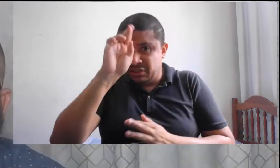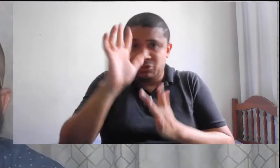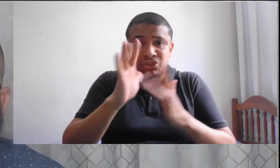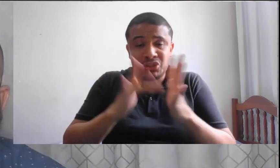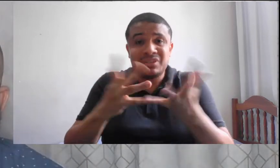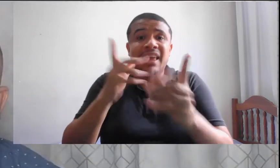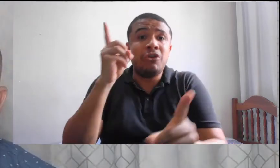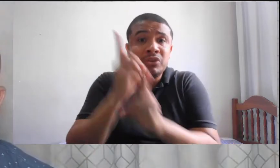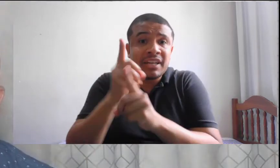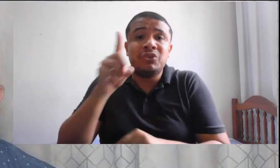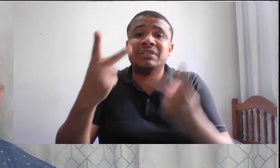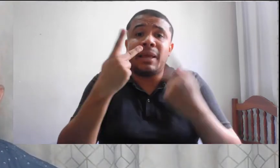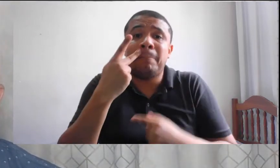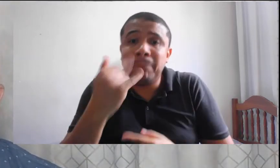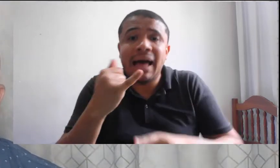encontrar.